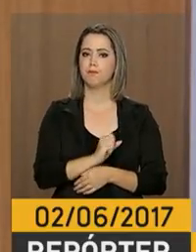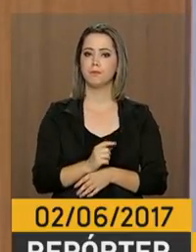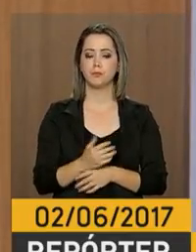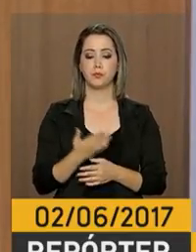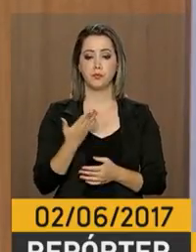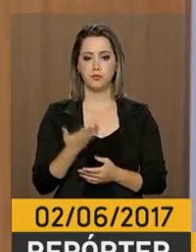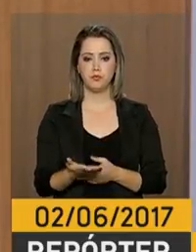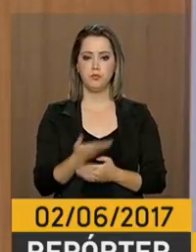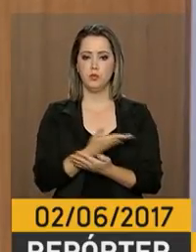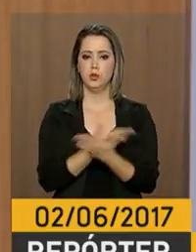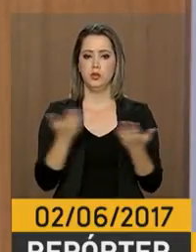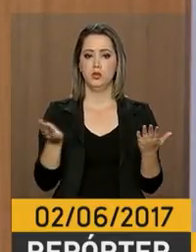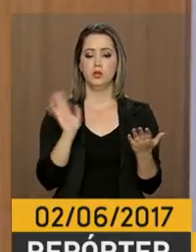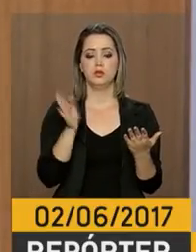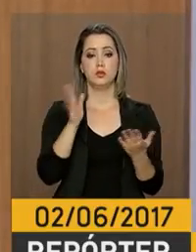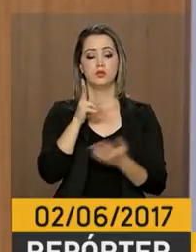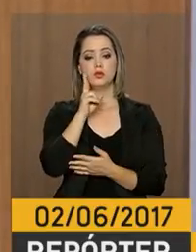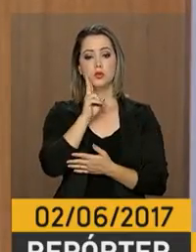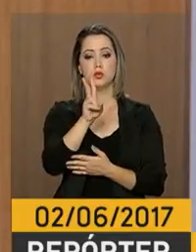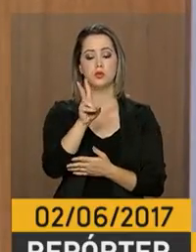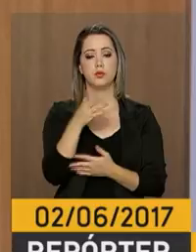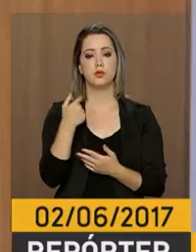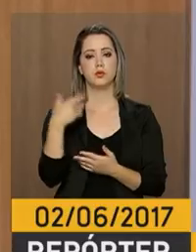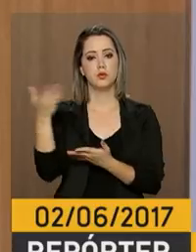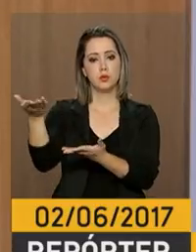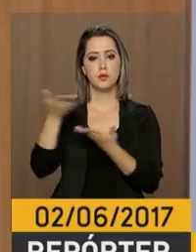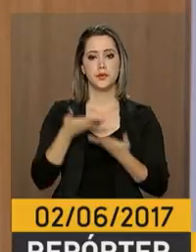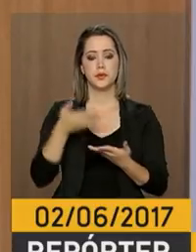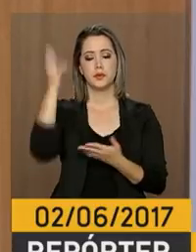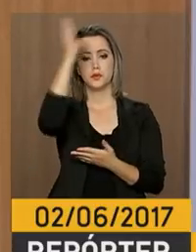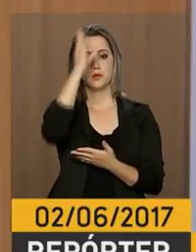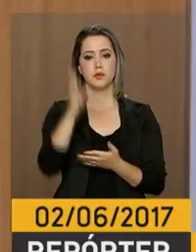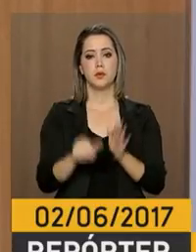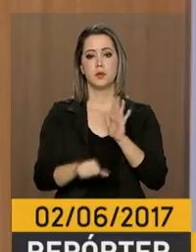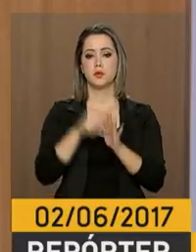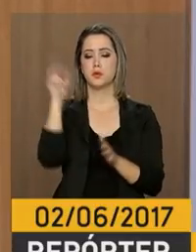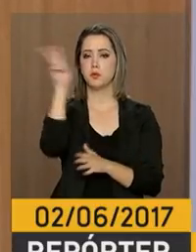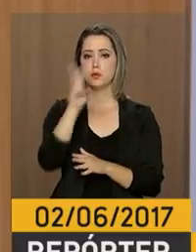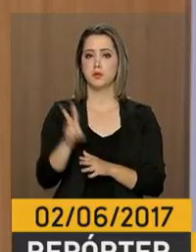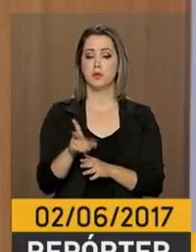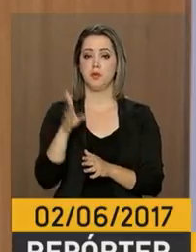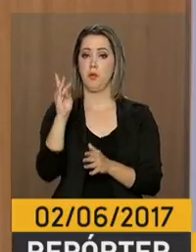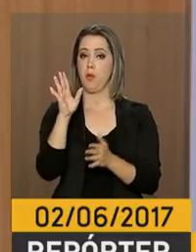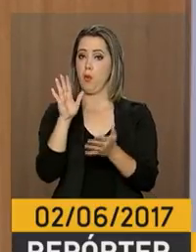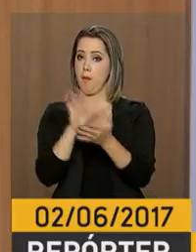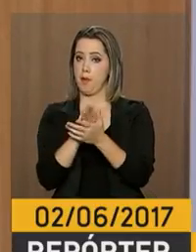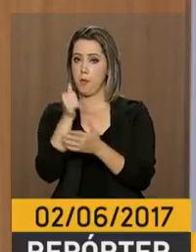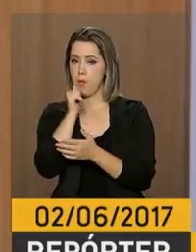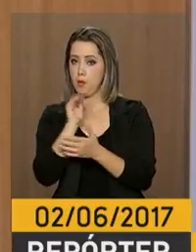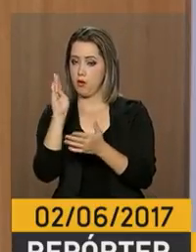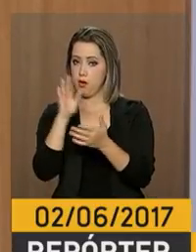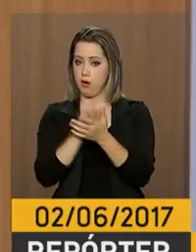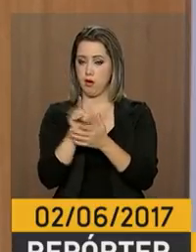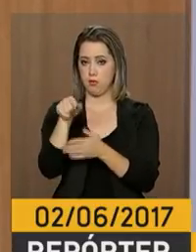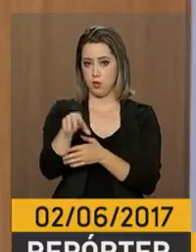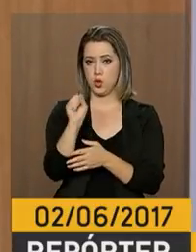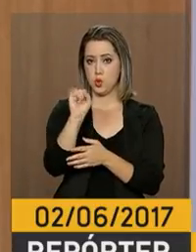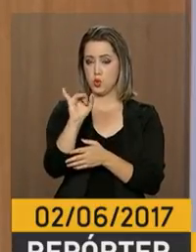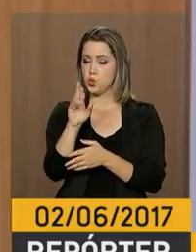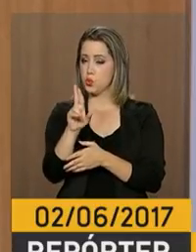como os senhores já ouviram vim ao brasil pela primeira vez com minha esposa suzuki se apresente